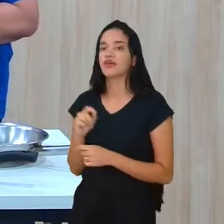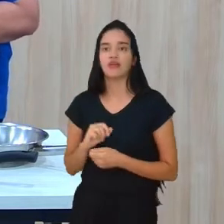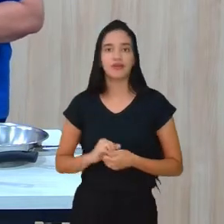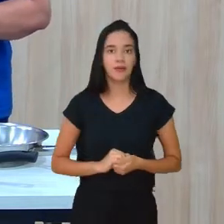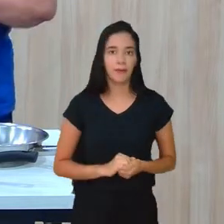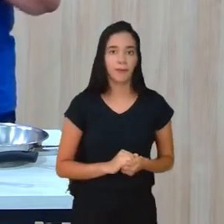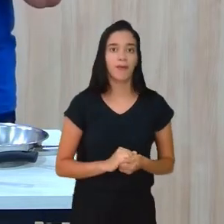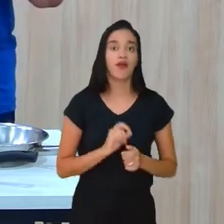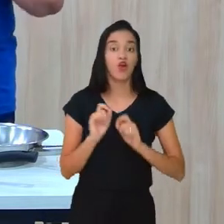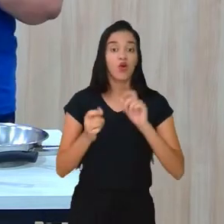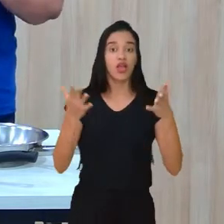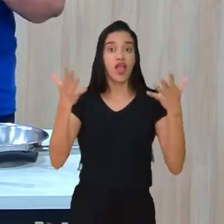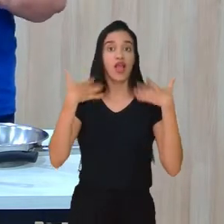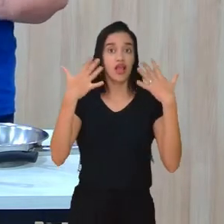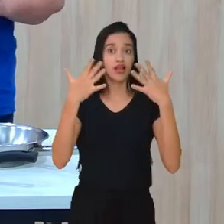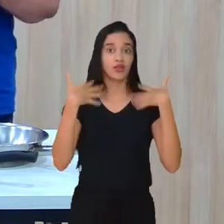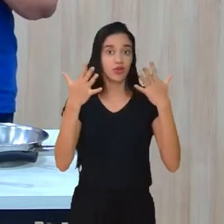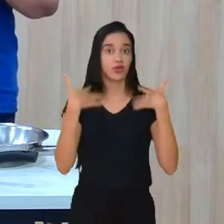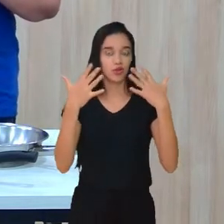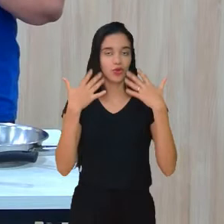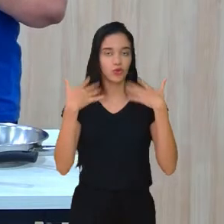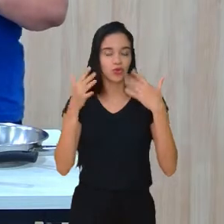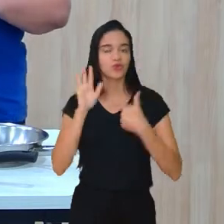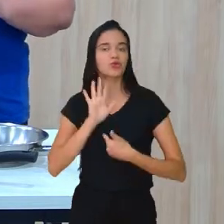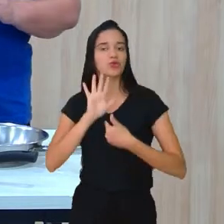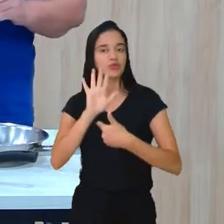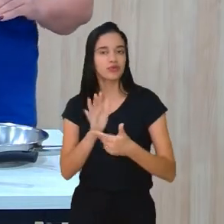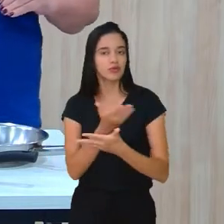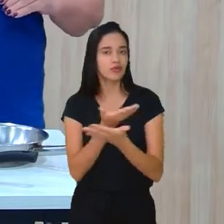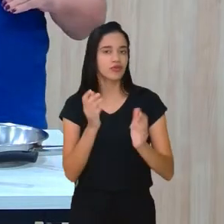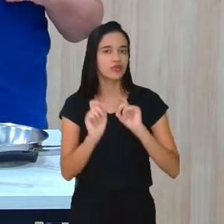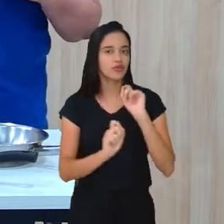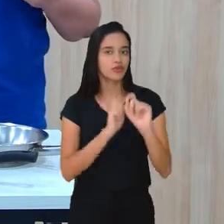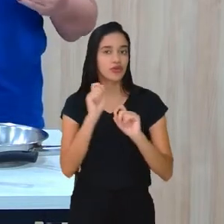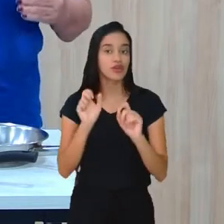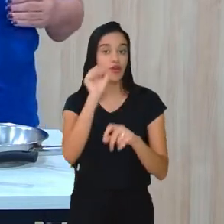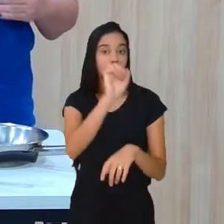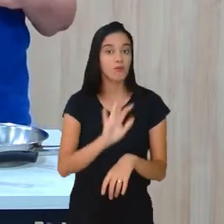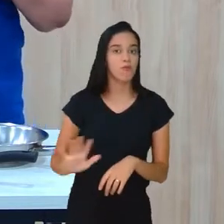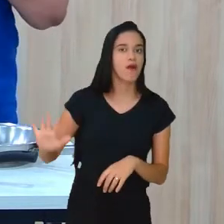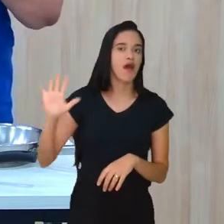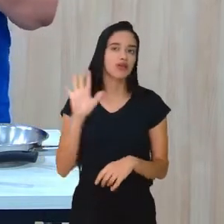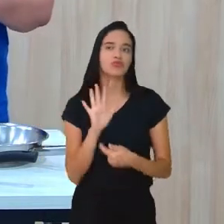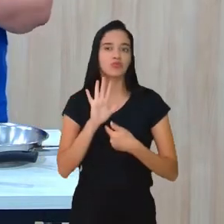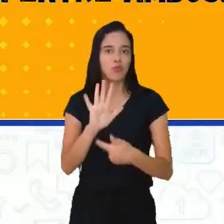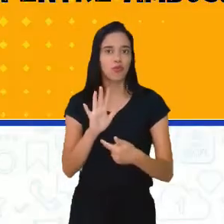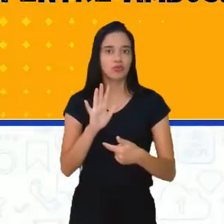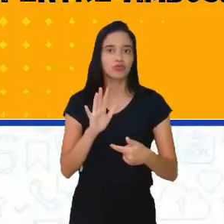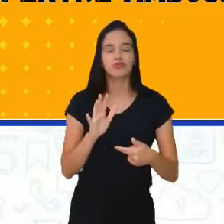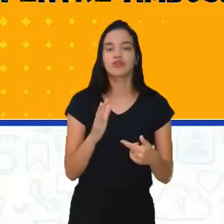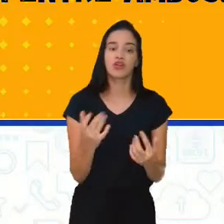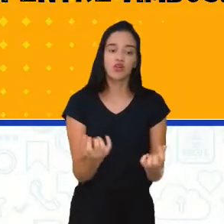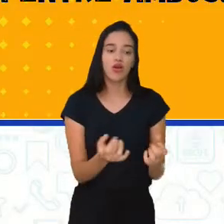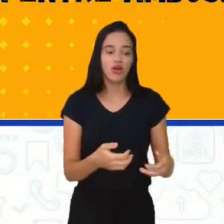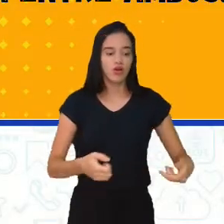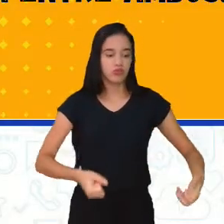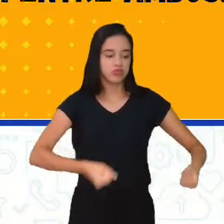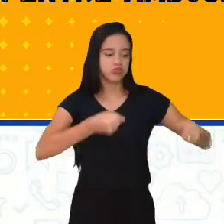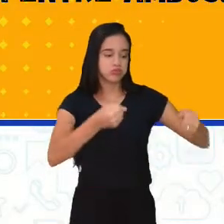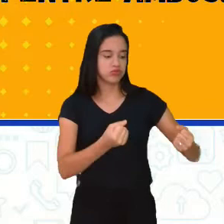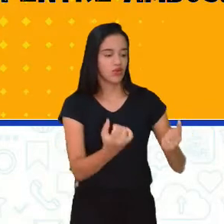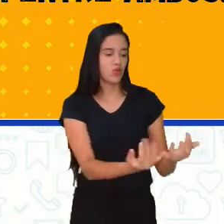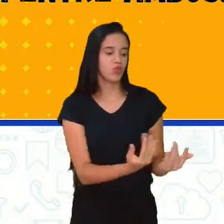ver a questão de calor. E eu estou trazendo para vocês aí uma imagem mostrando aí o fogão. E aí a gente vem com